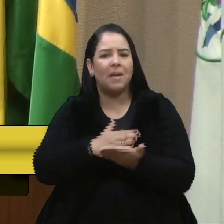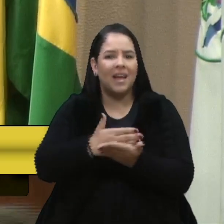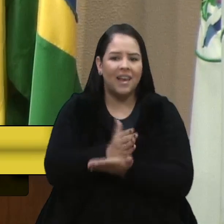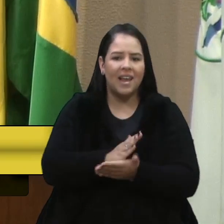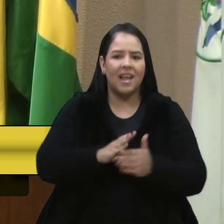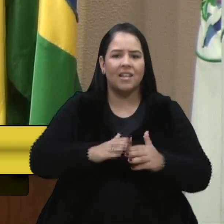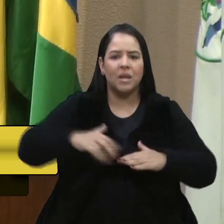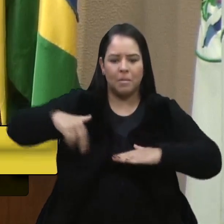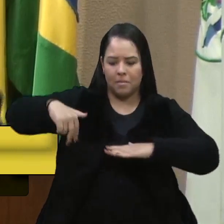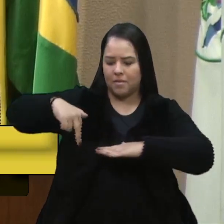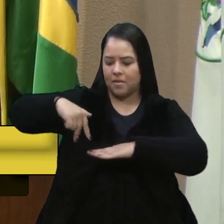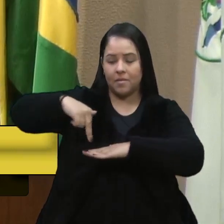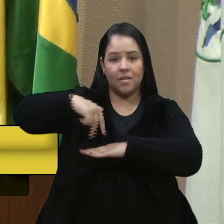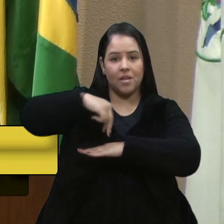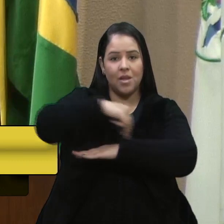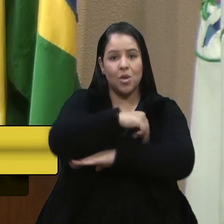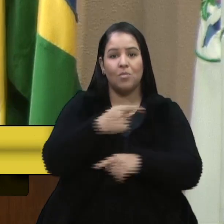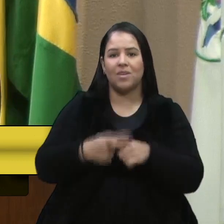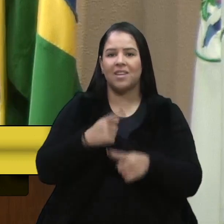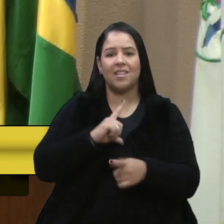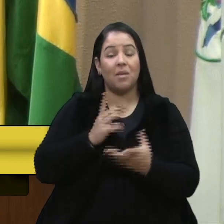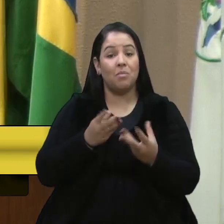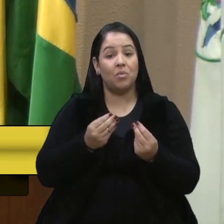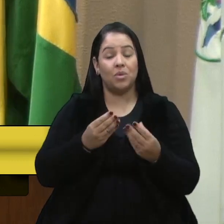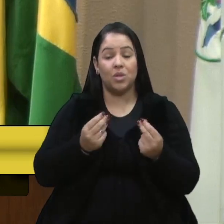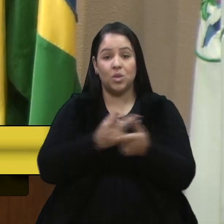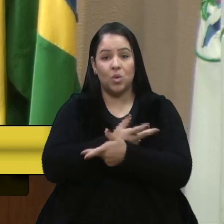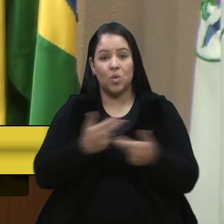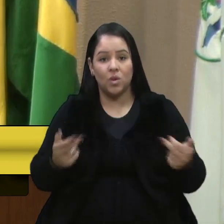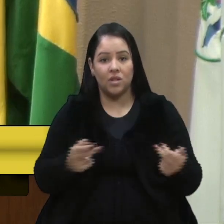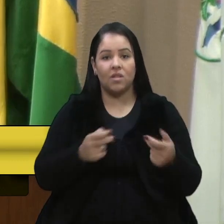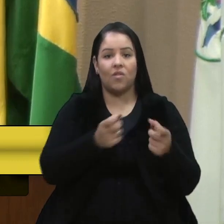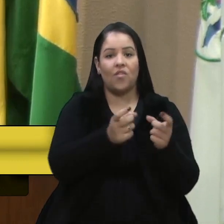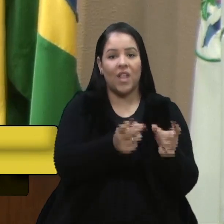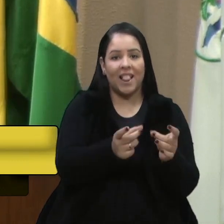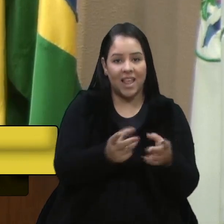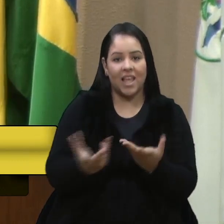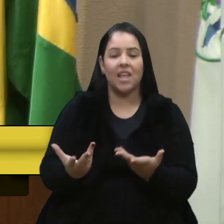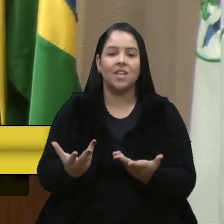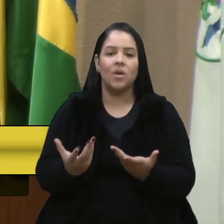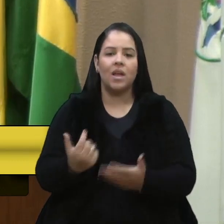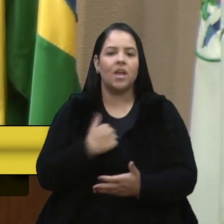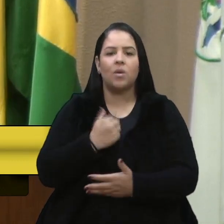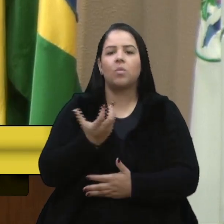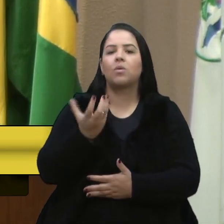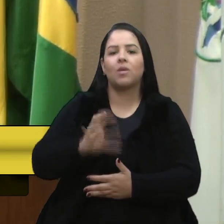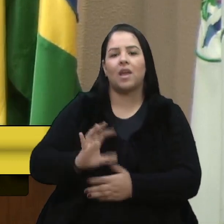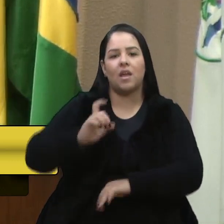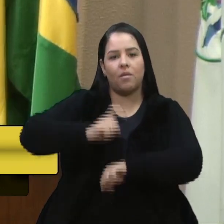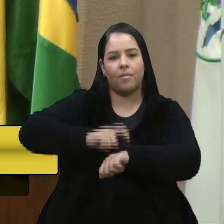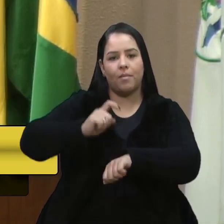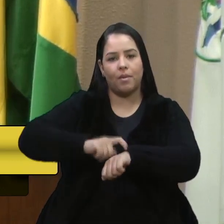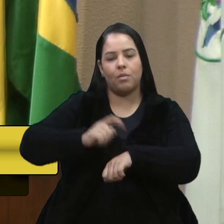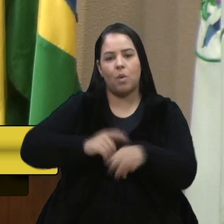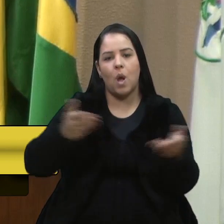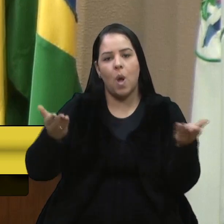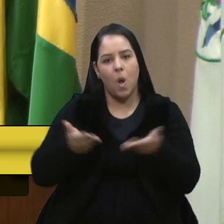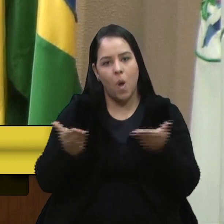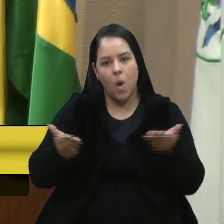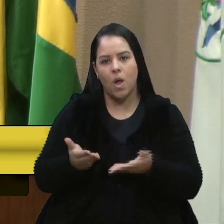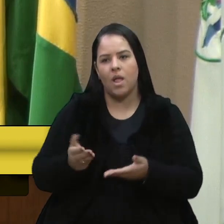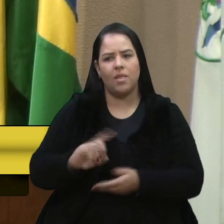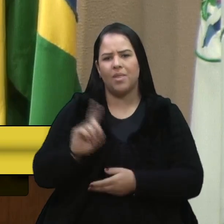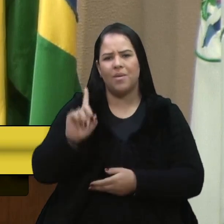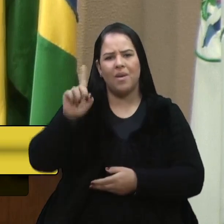tendo em vista a quantidade de coisas que está sendo vendida. Não quero agora, nesse momento, acho que não cabe